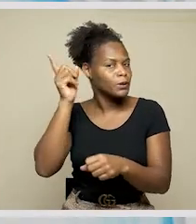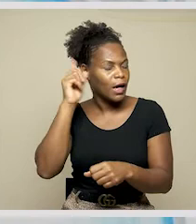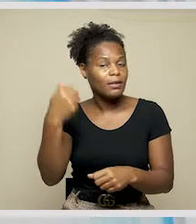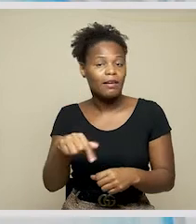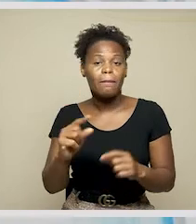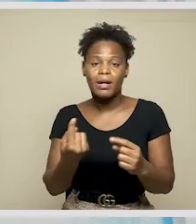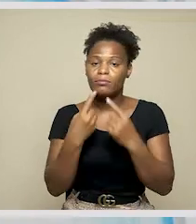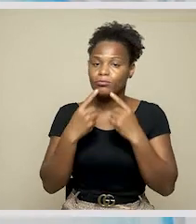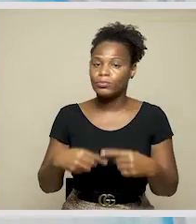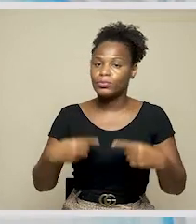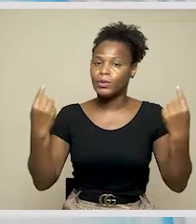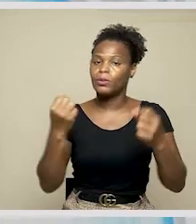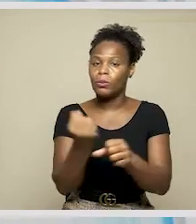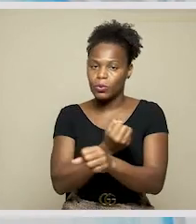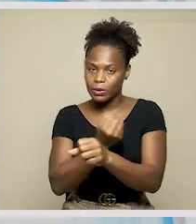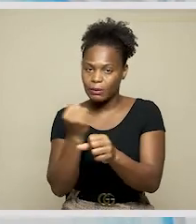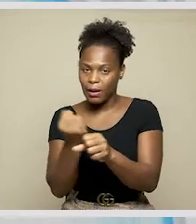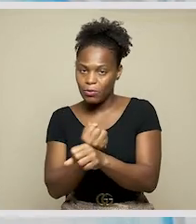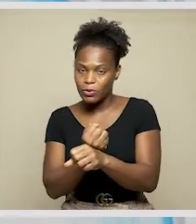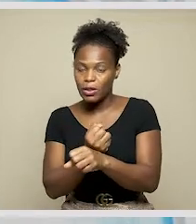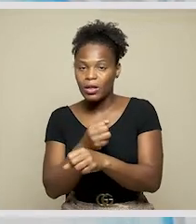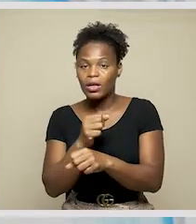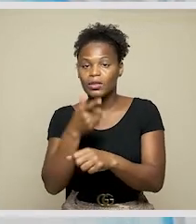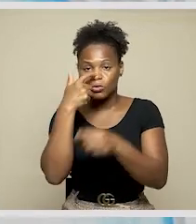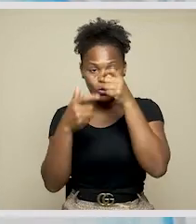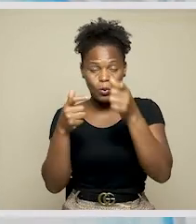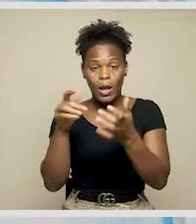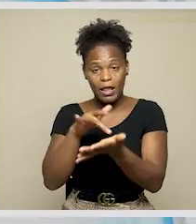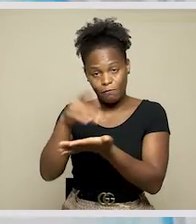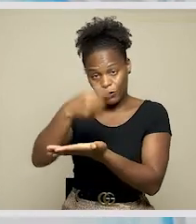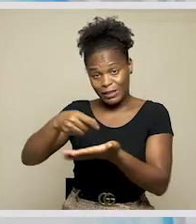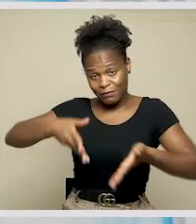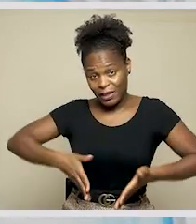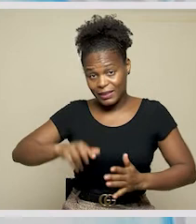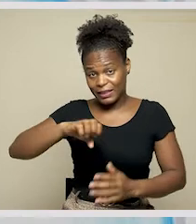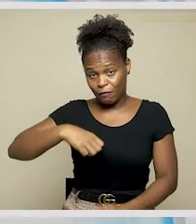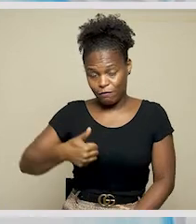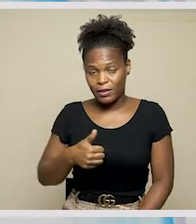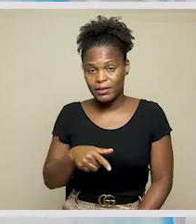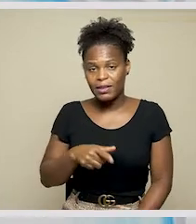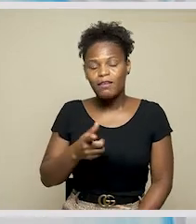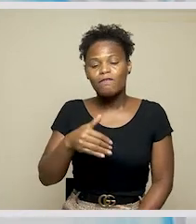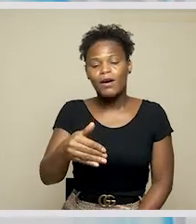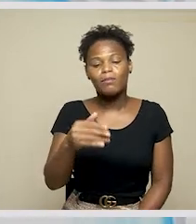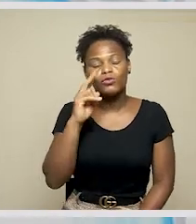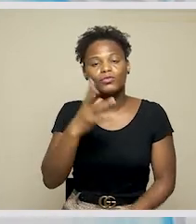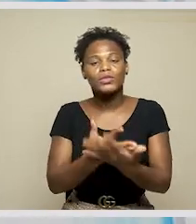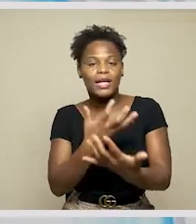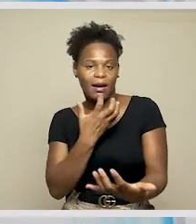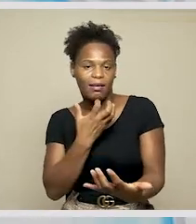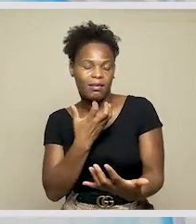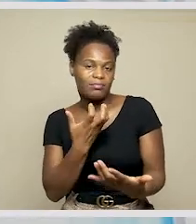importante na divulgação também dos trabalhos dos autores cabo-verdianos. Vamos aqui